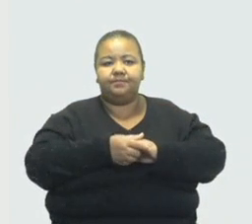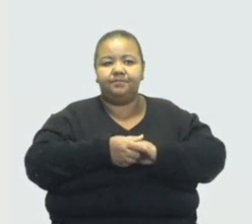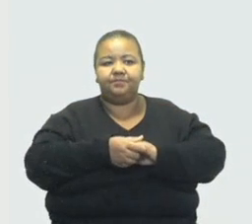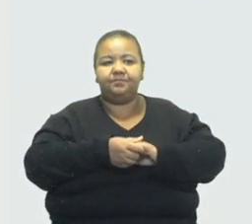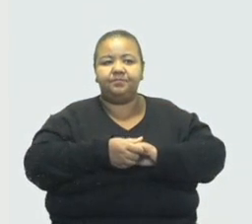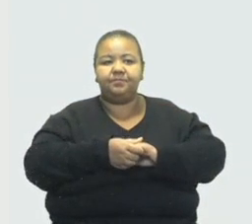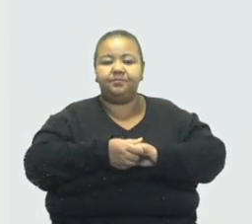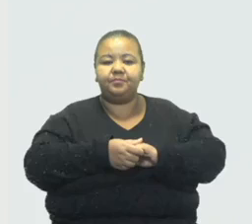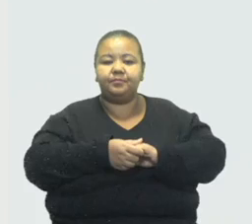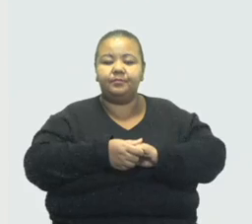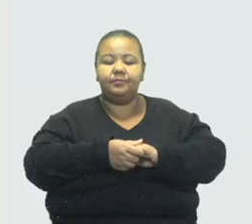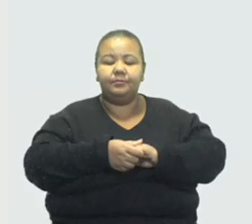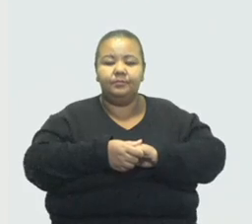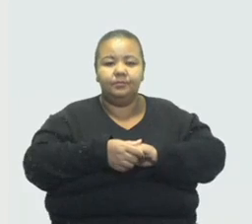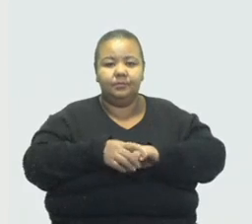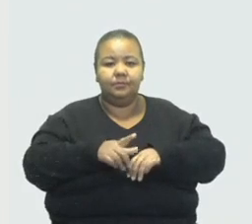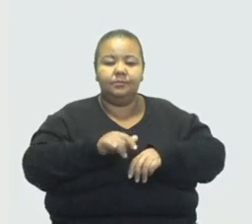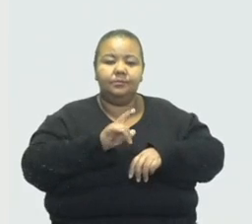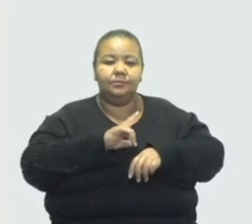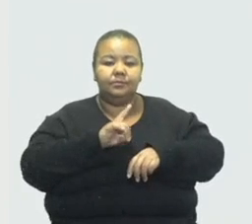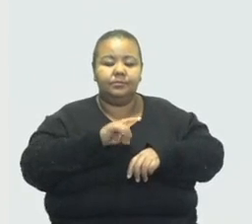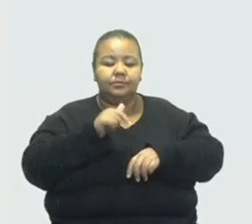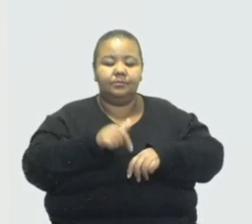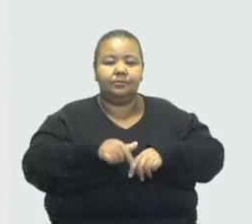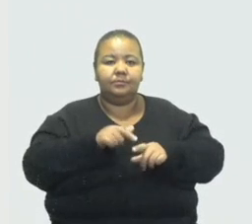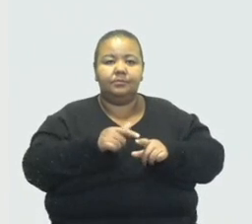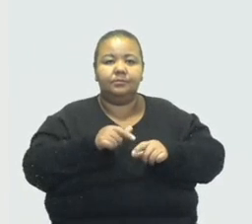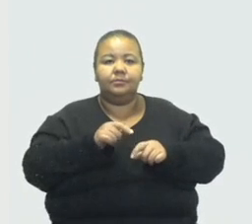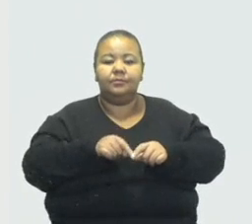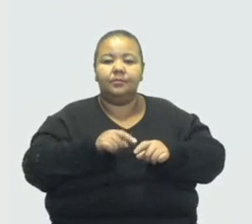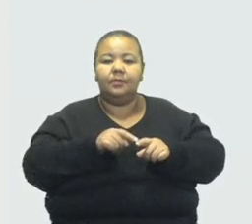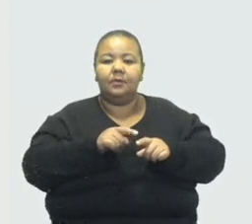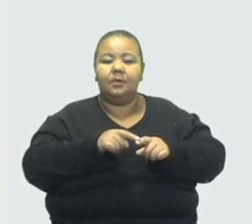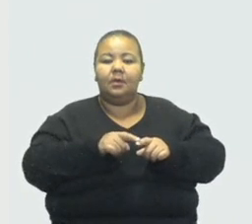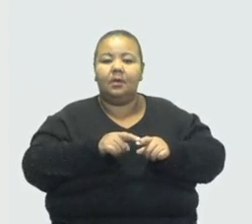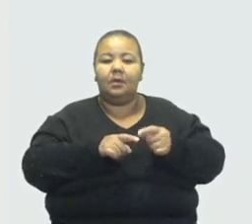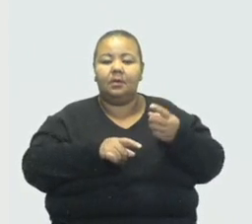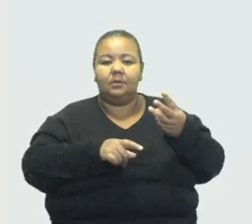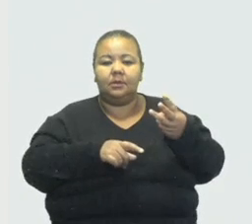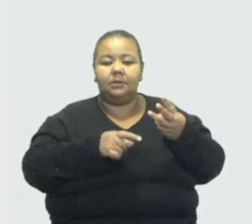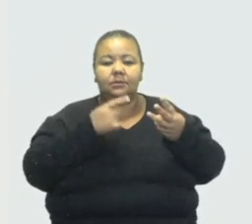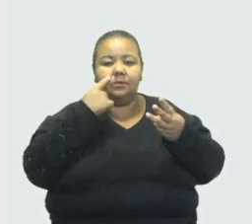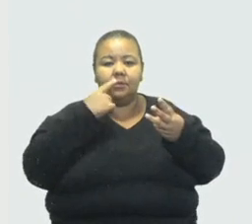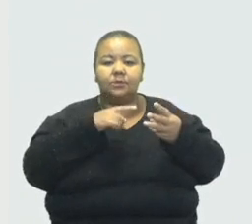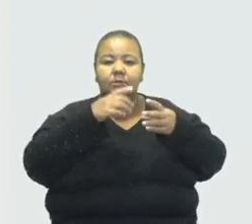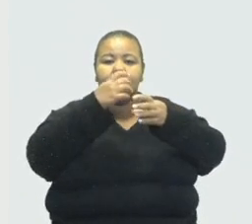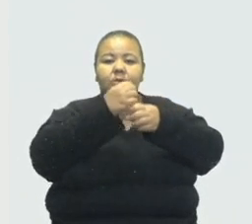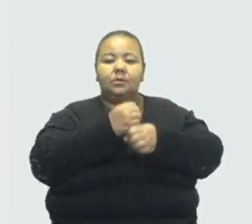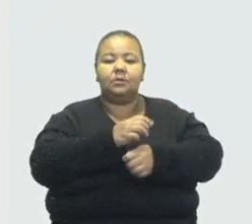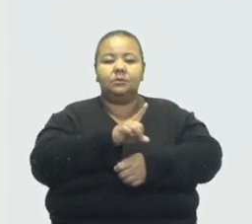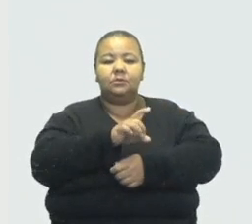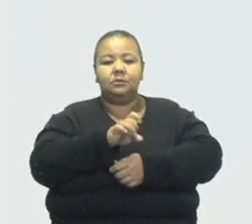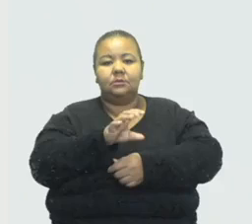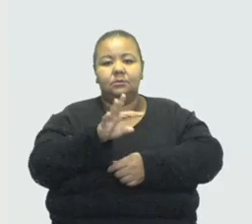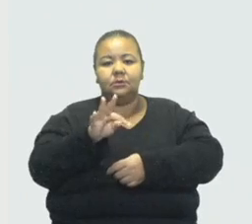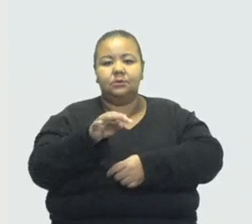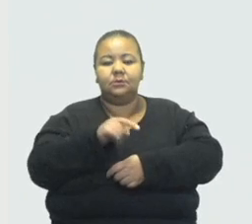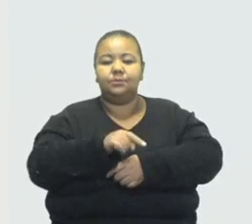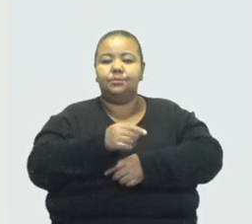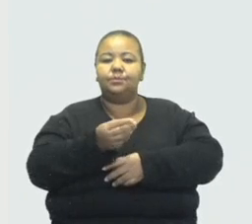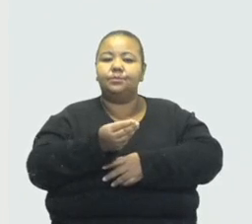Nós temos essa matriz aqui, é uma matriz quadrada de ordem 3, nós vamos calcular o determinante dela. Para calcular esse